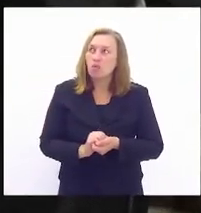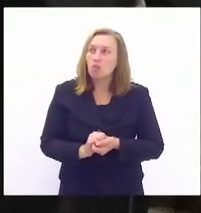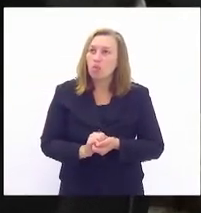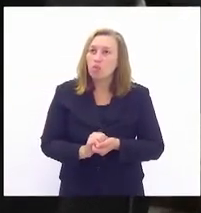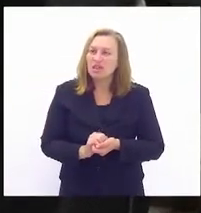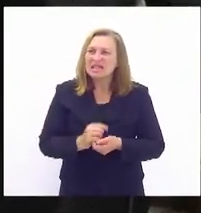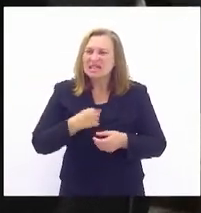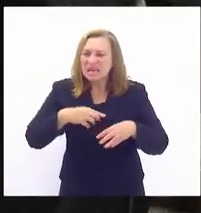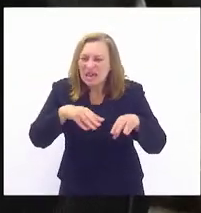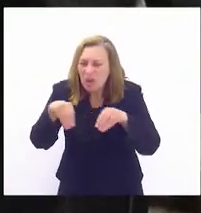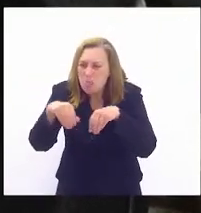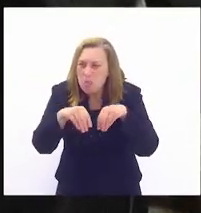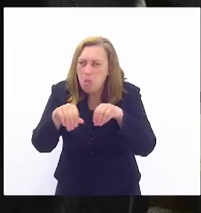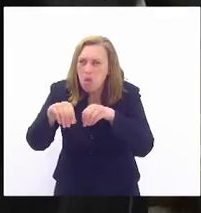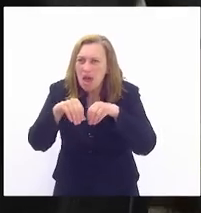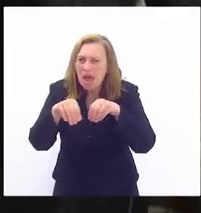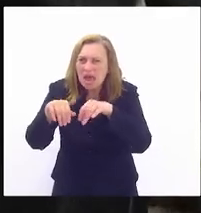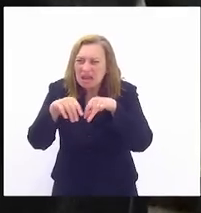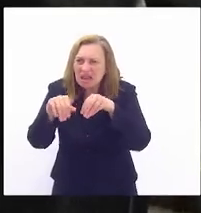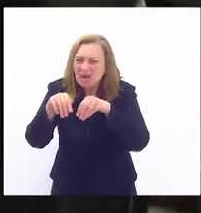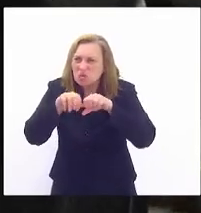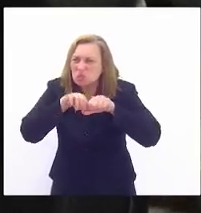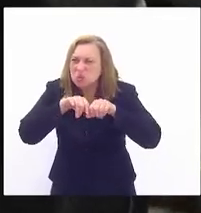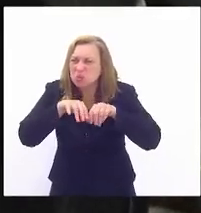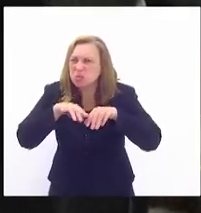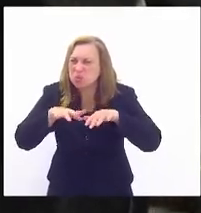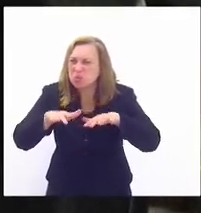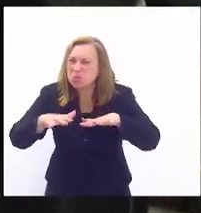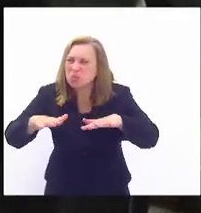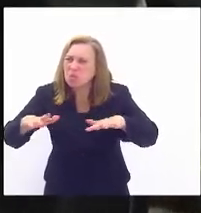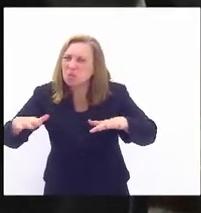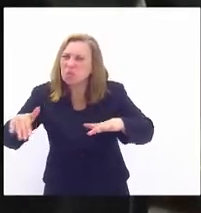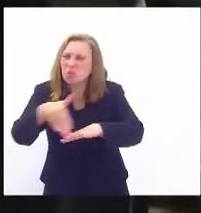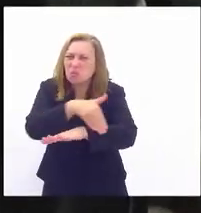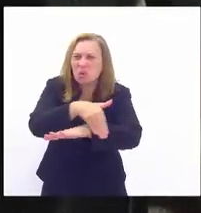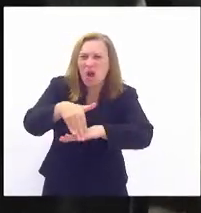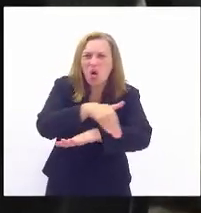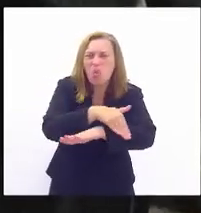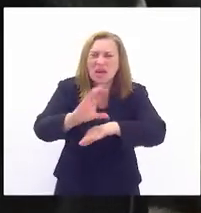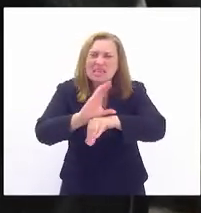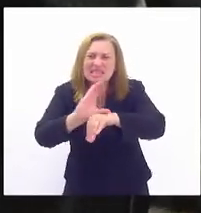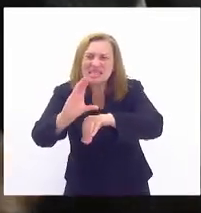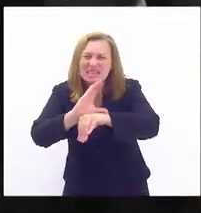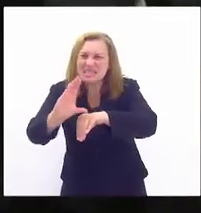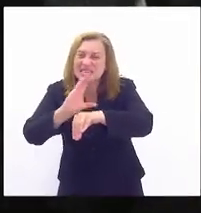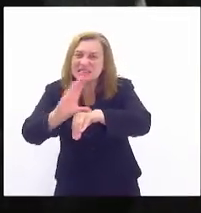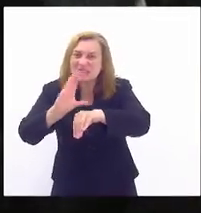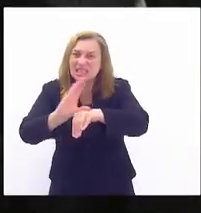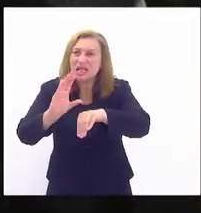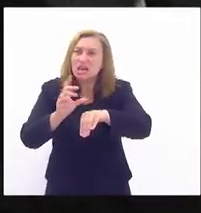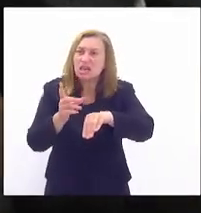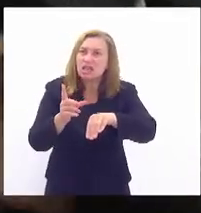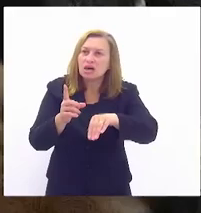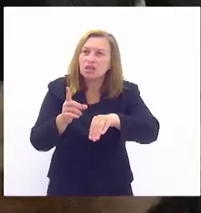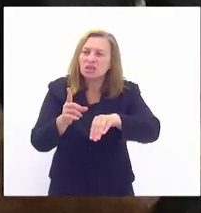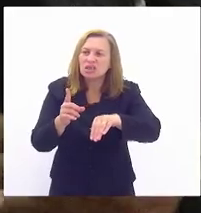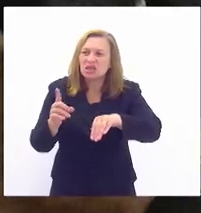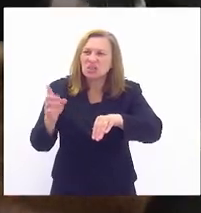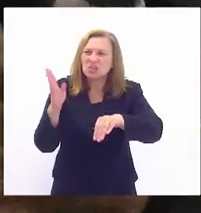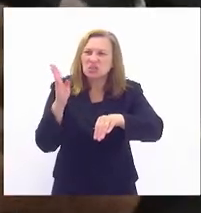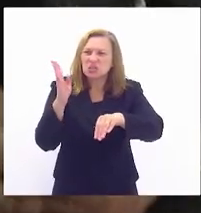aquela poeira, sei lá, ela toda cinza. E aquele mau